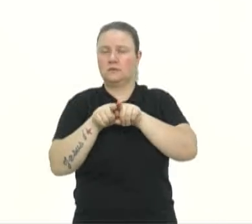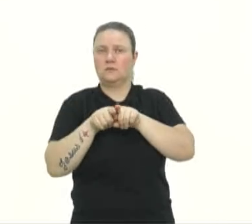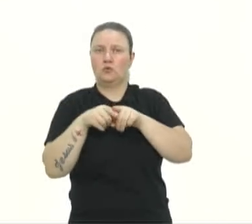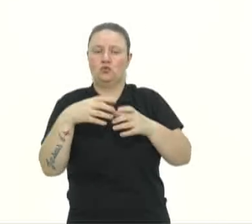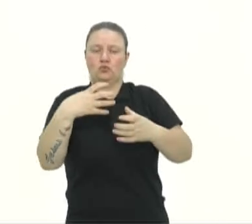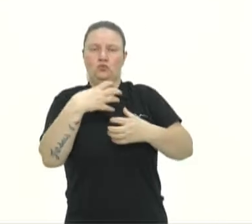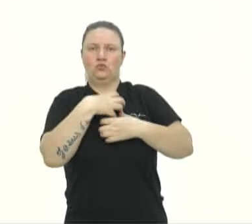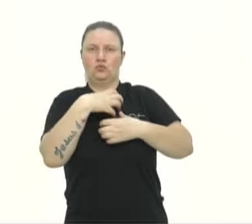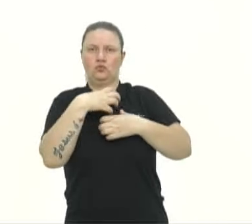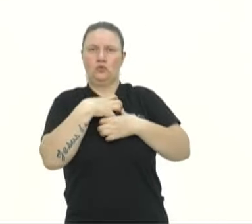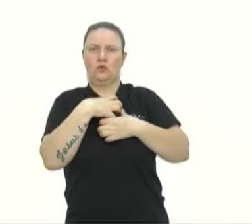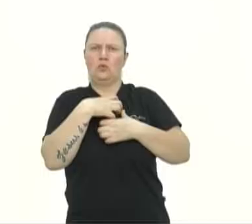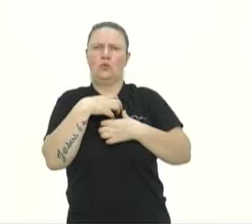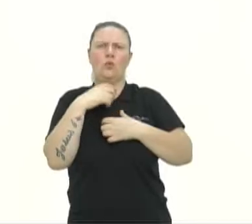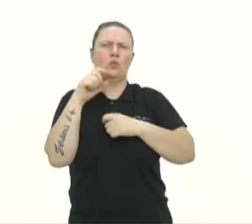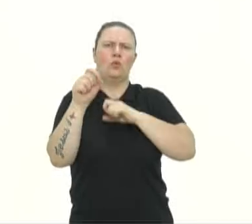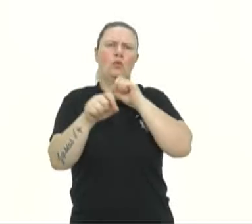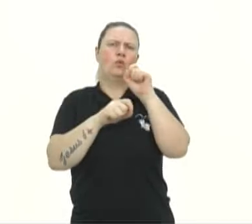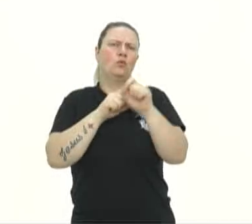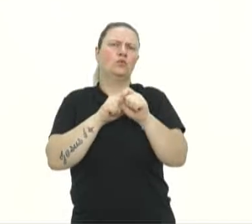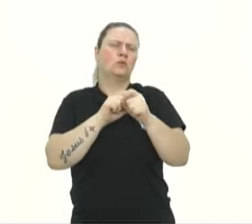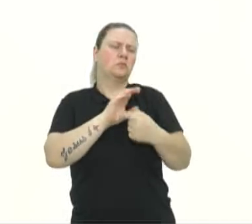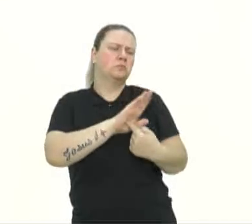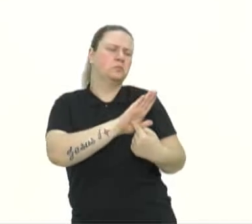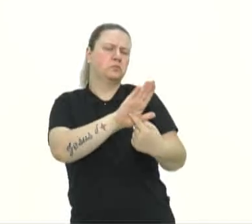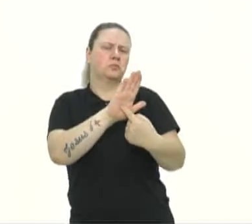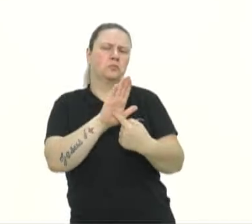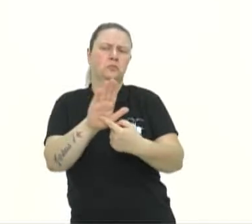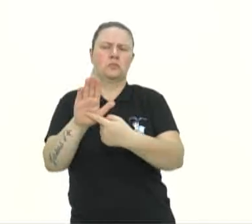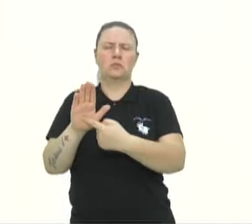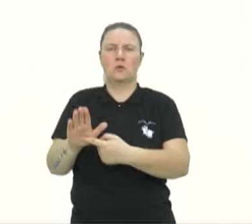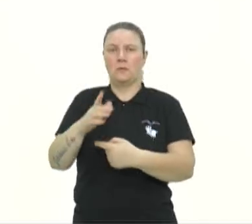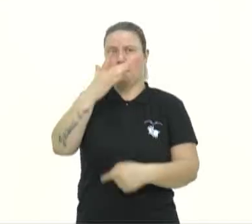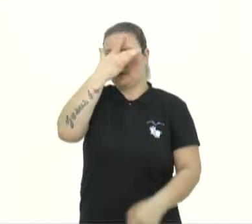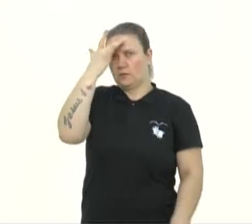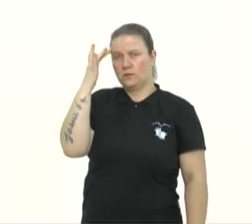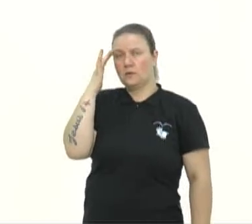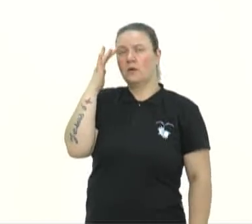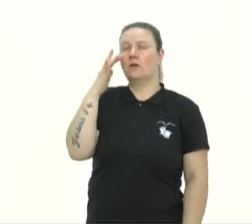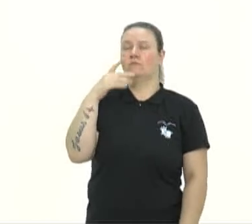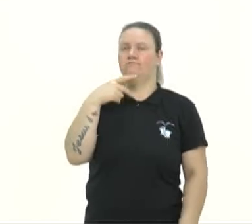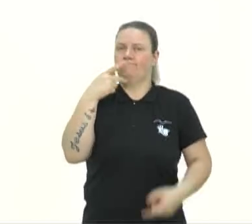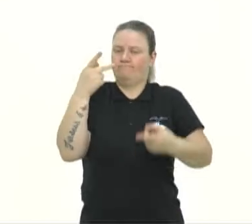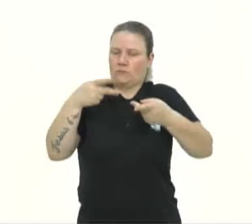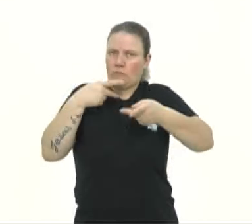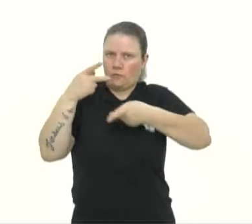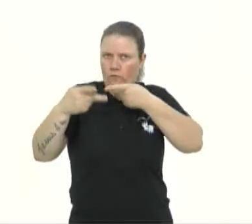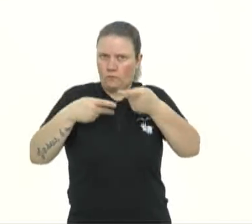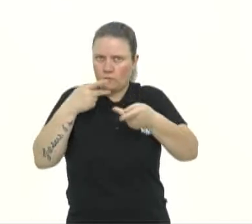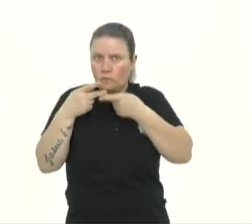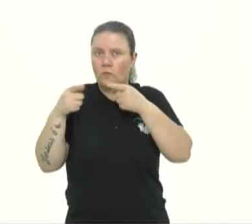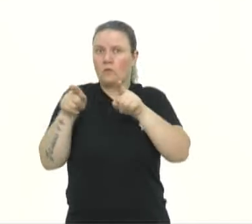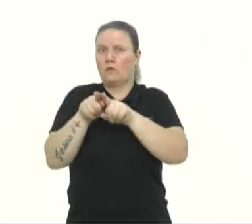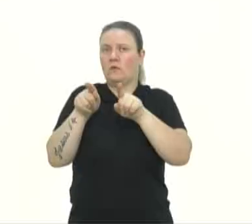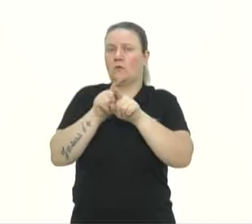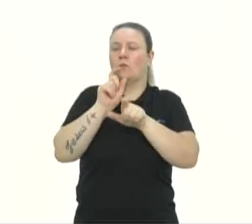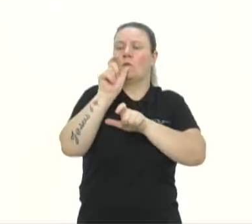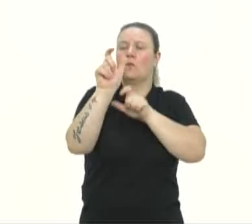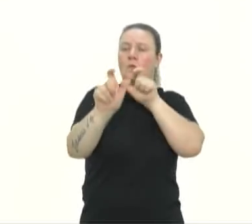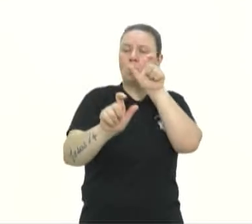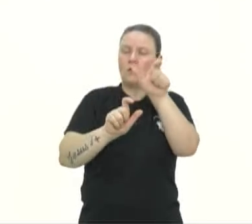tom de discurso desejado por quem fala. Tá? As palavras utilizadas podem